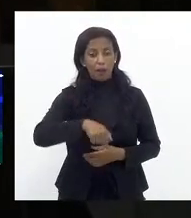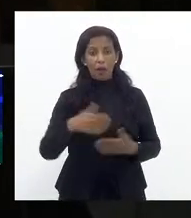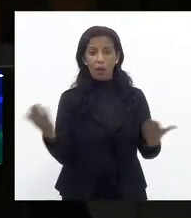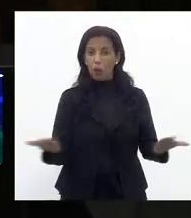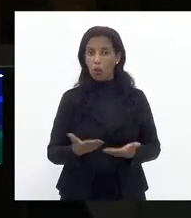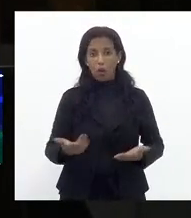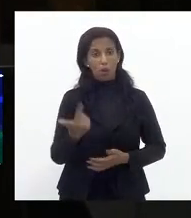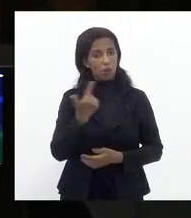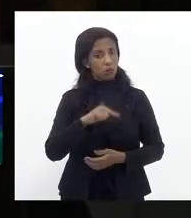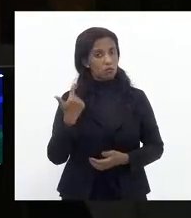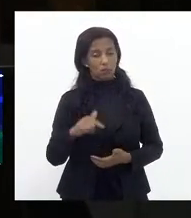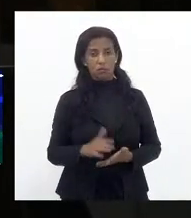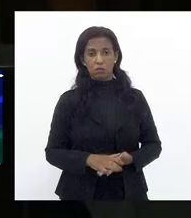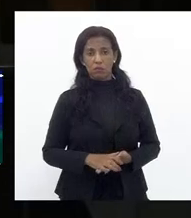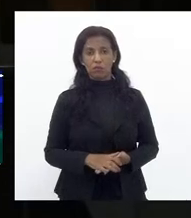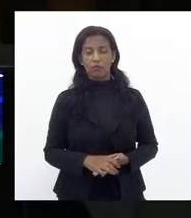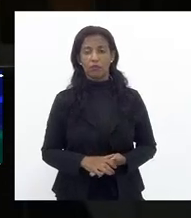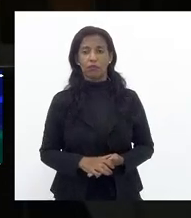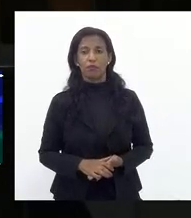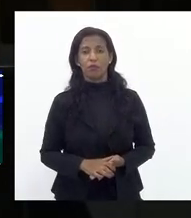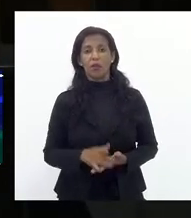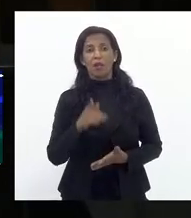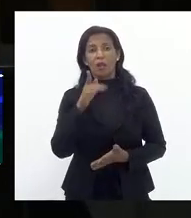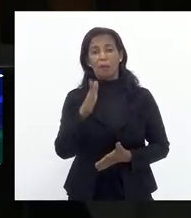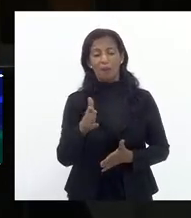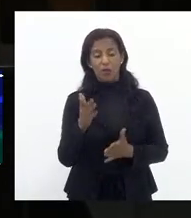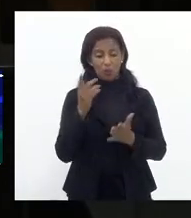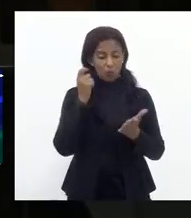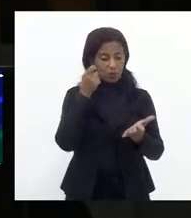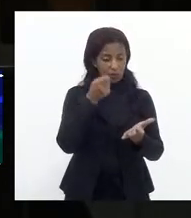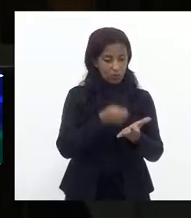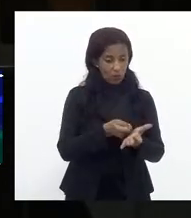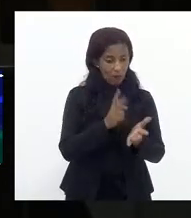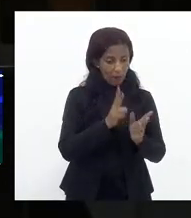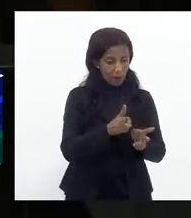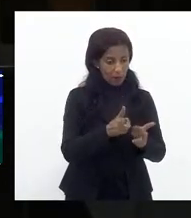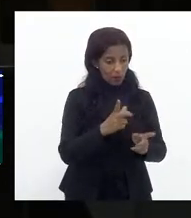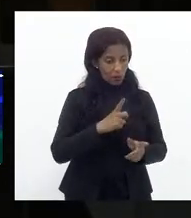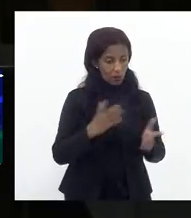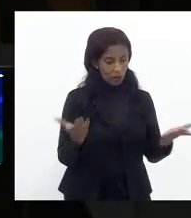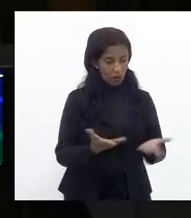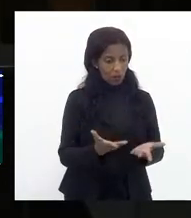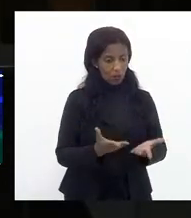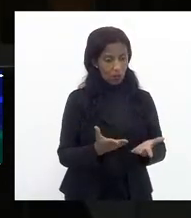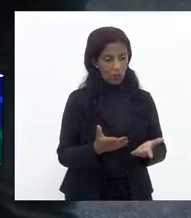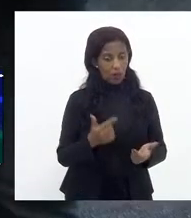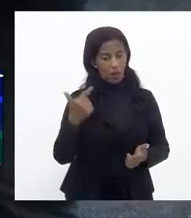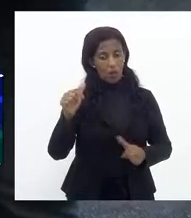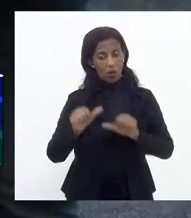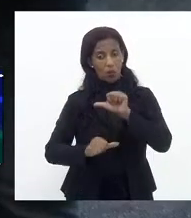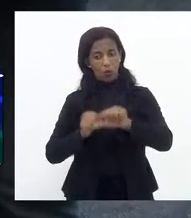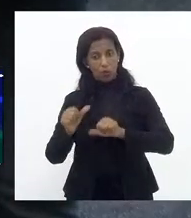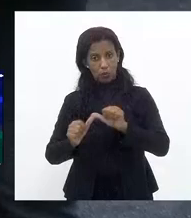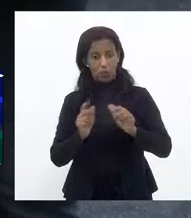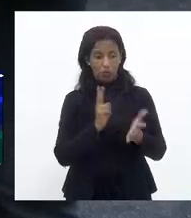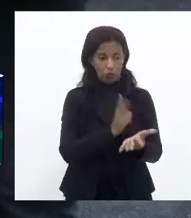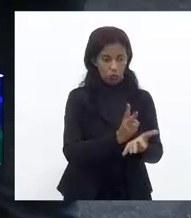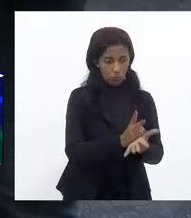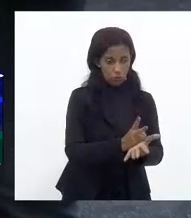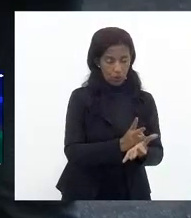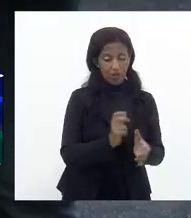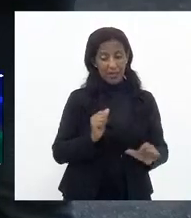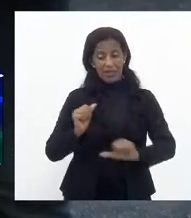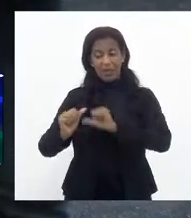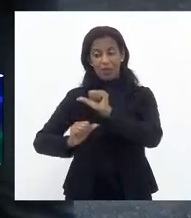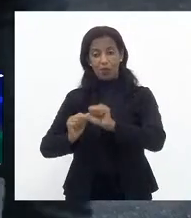agora. Mas uma coisa é o senhor manter o que tem agora. A outra coisa é o senhor mudar, manter o que está agora e